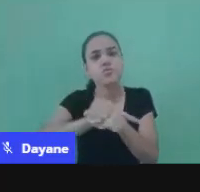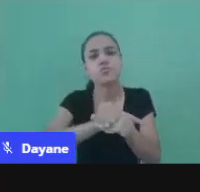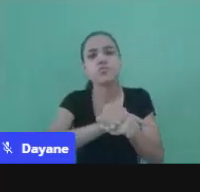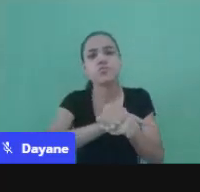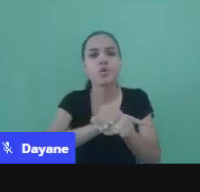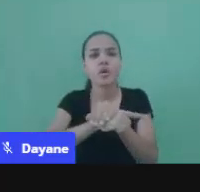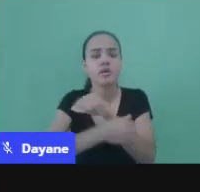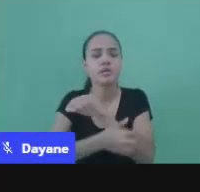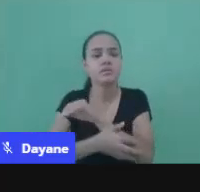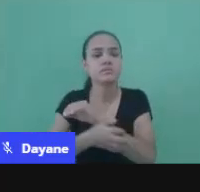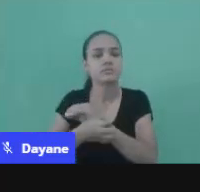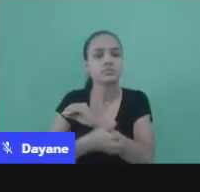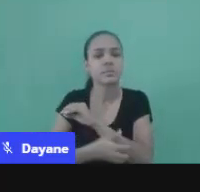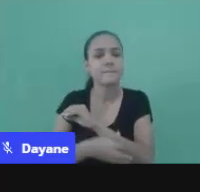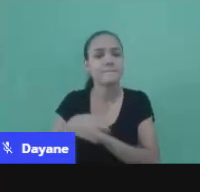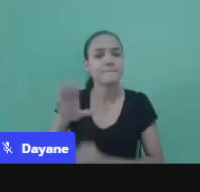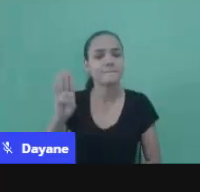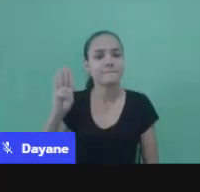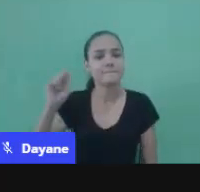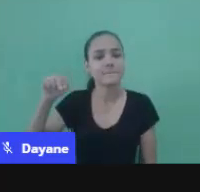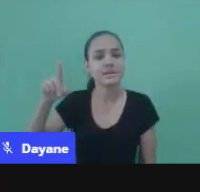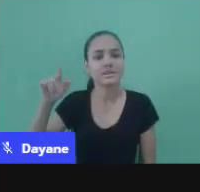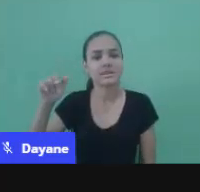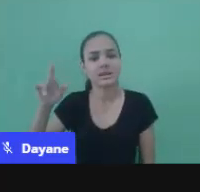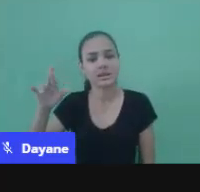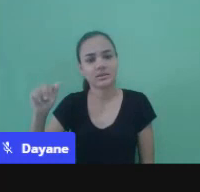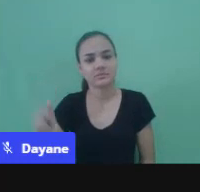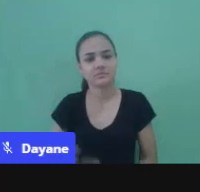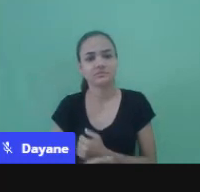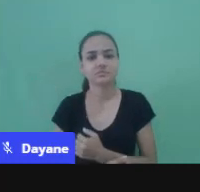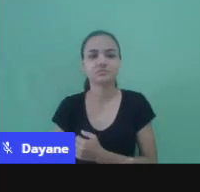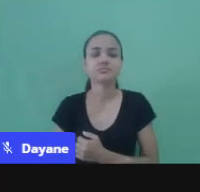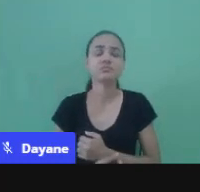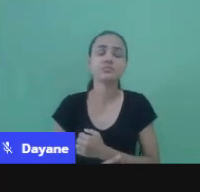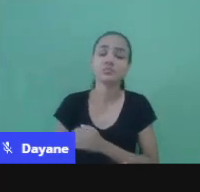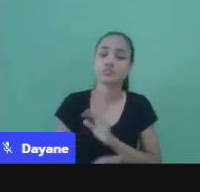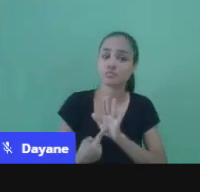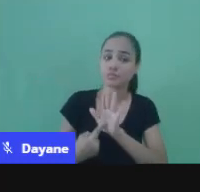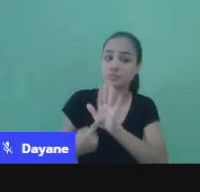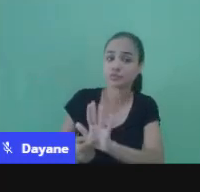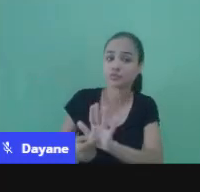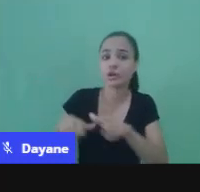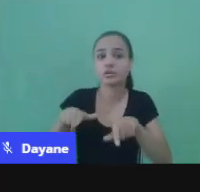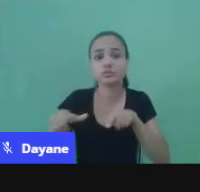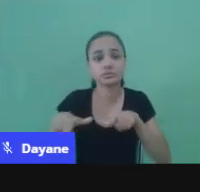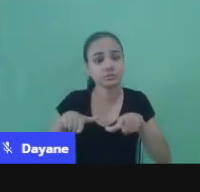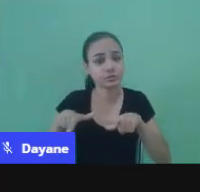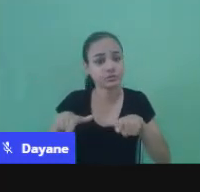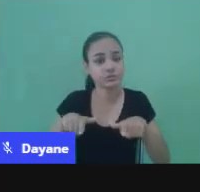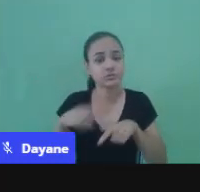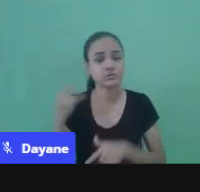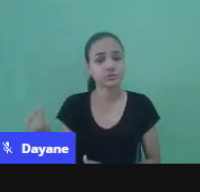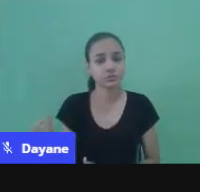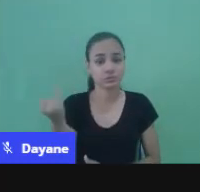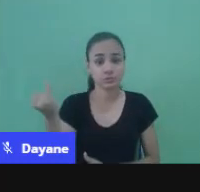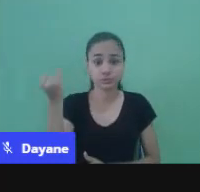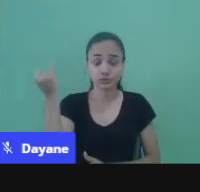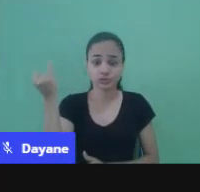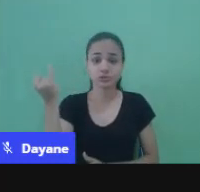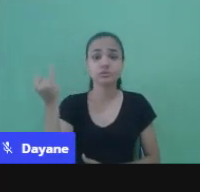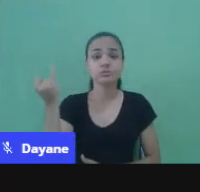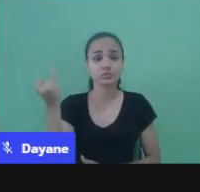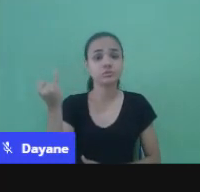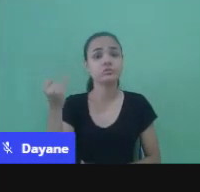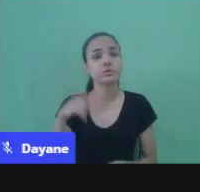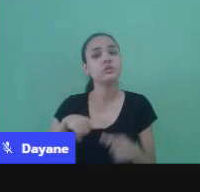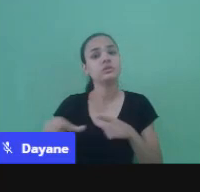Então, realmente, para mostrar que nosso trabalho é importante, né, trabalhar com os proprietários, com as comunidades,